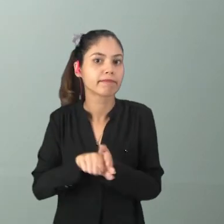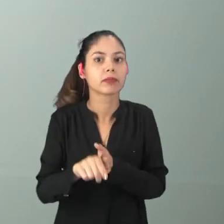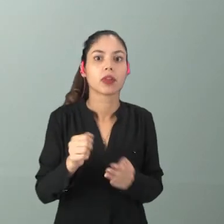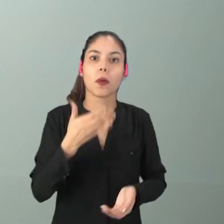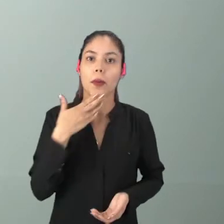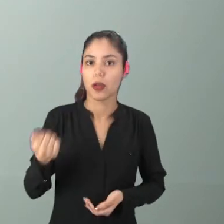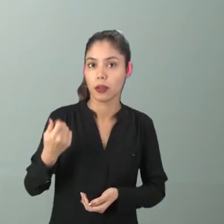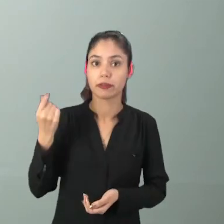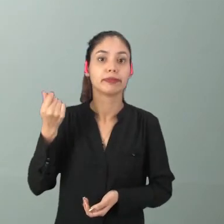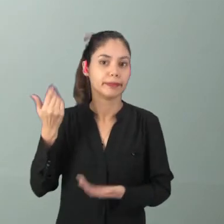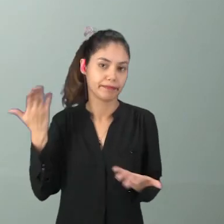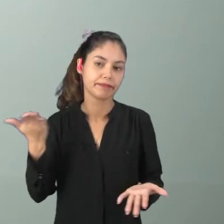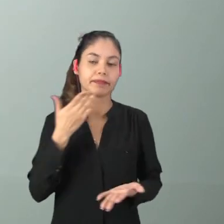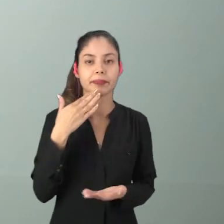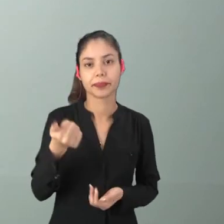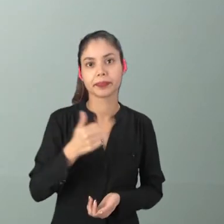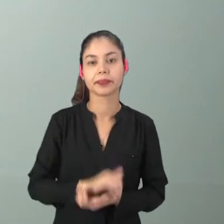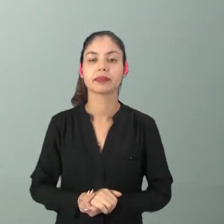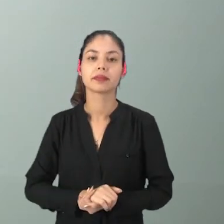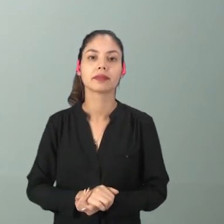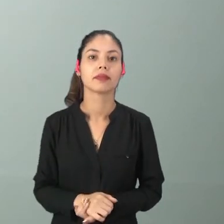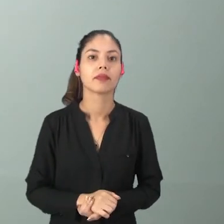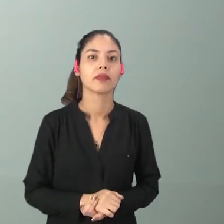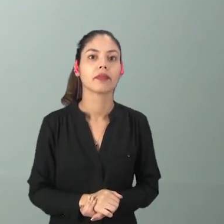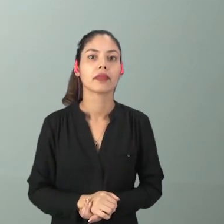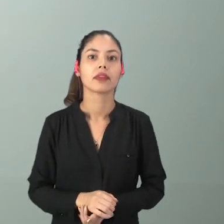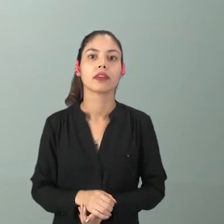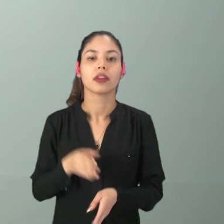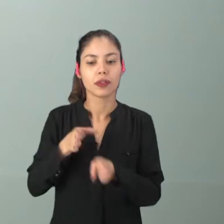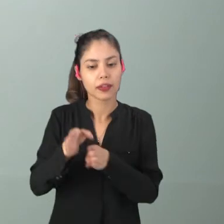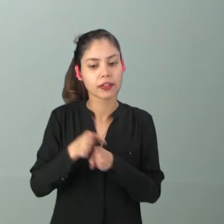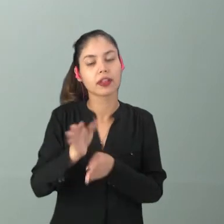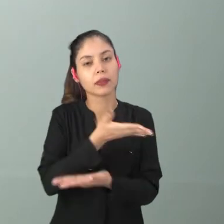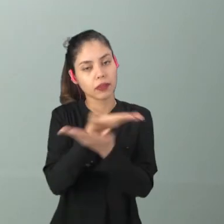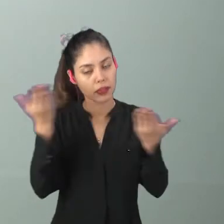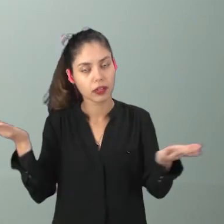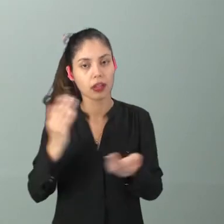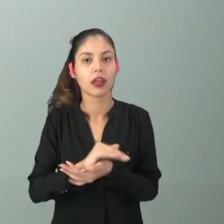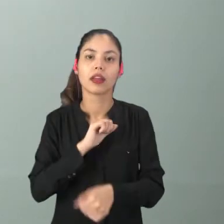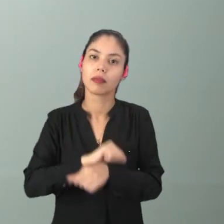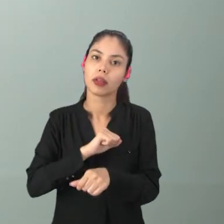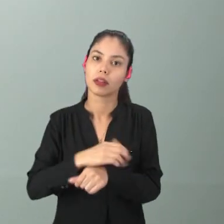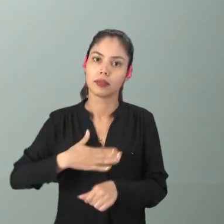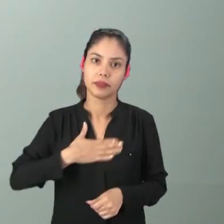preço, obviamente. Tá bom? Fica esses conselhos para vocês e espero que